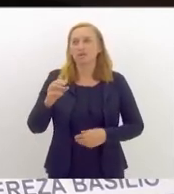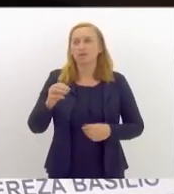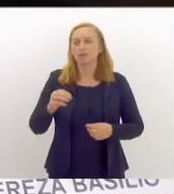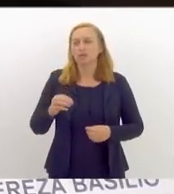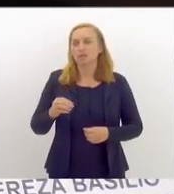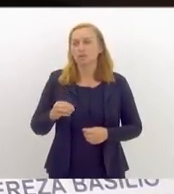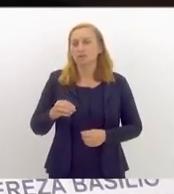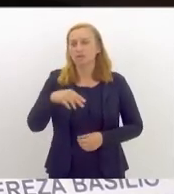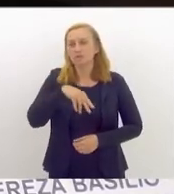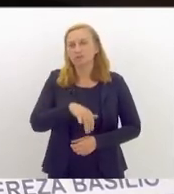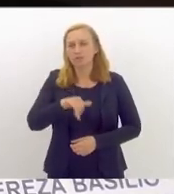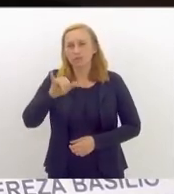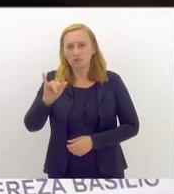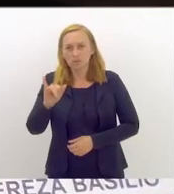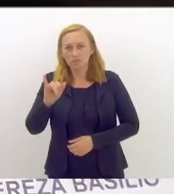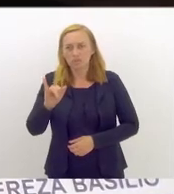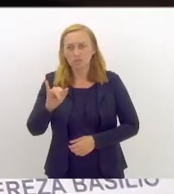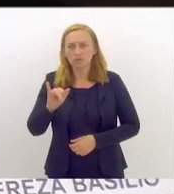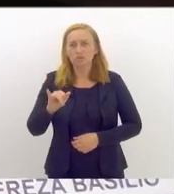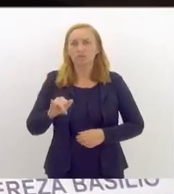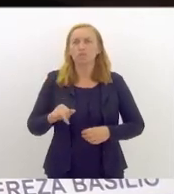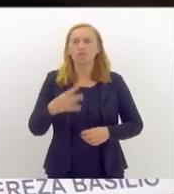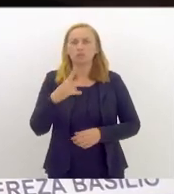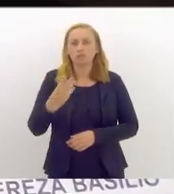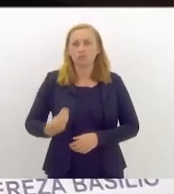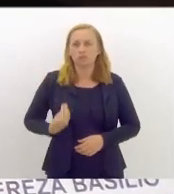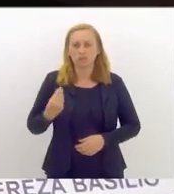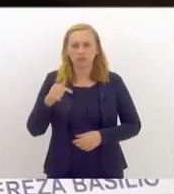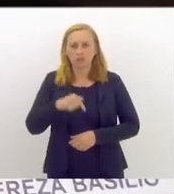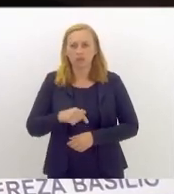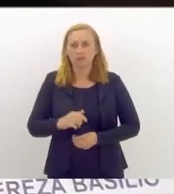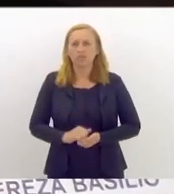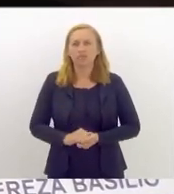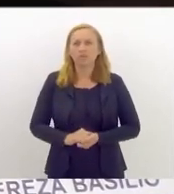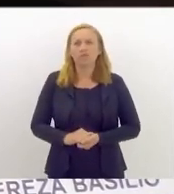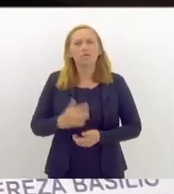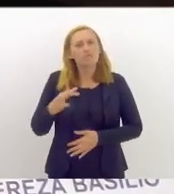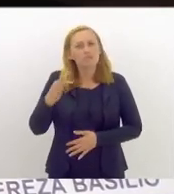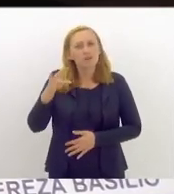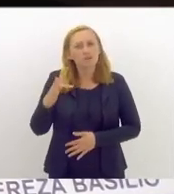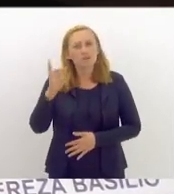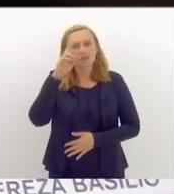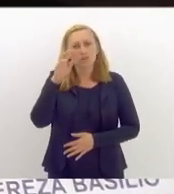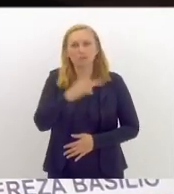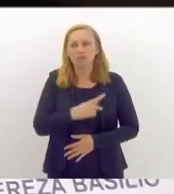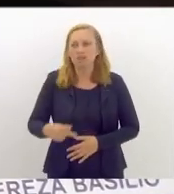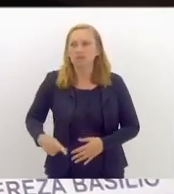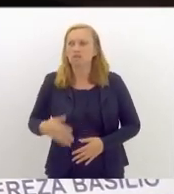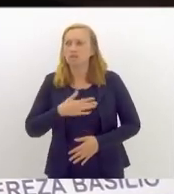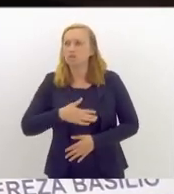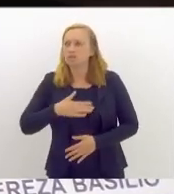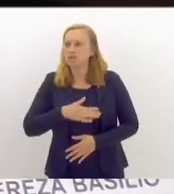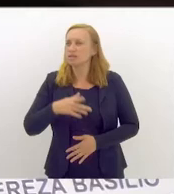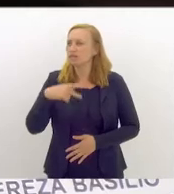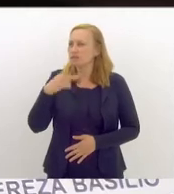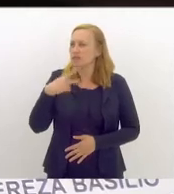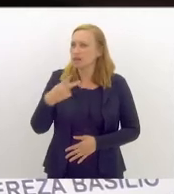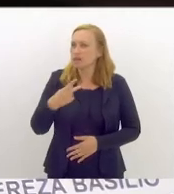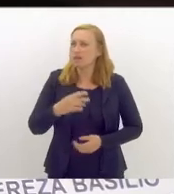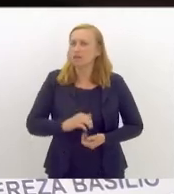Hilário Franco e que também nos honra com a sua presença muito breve senhor presidente eu gostaria de dizer